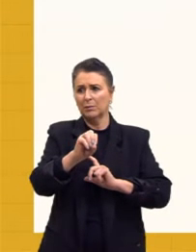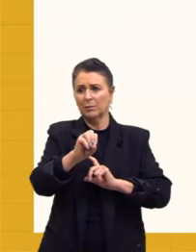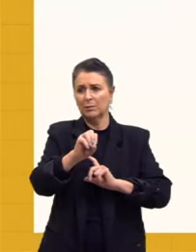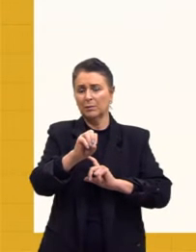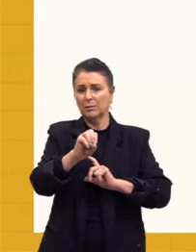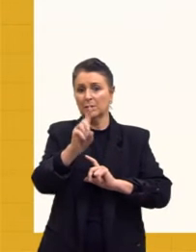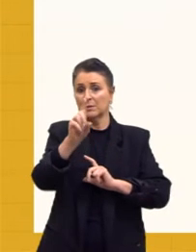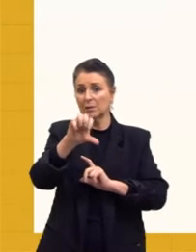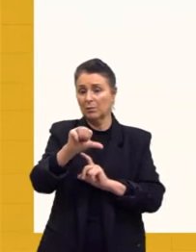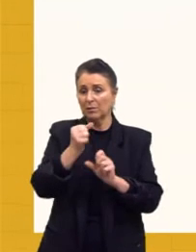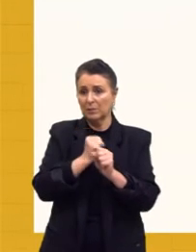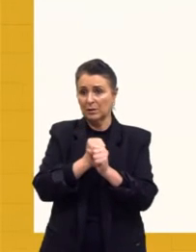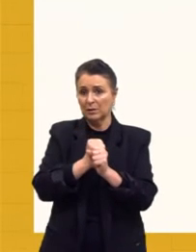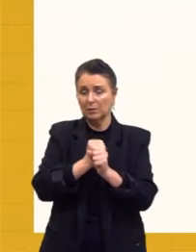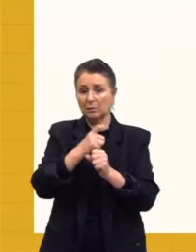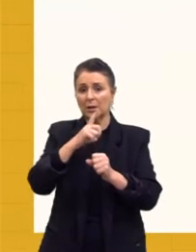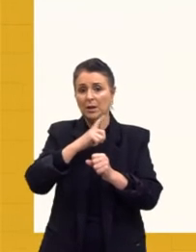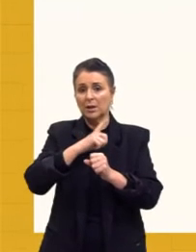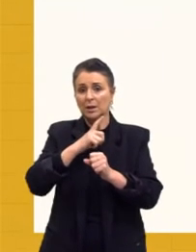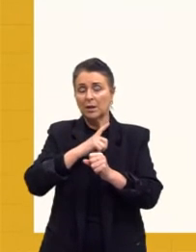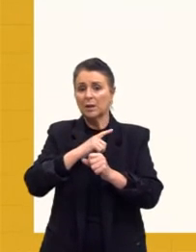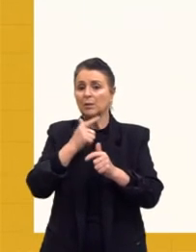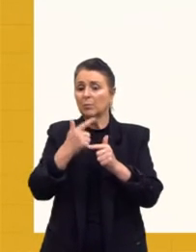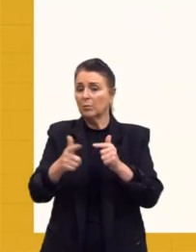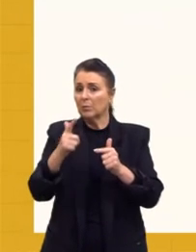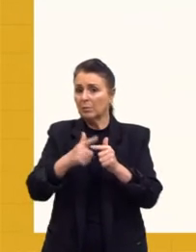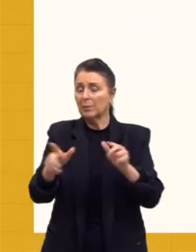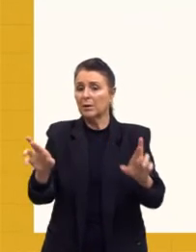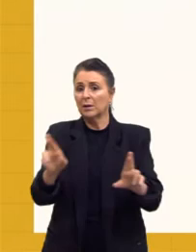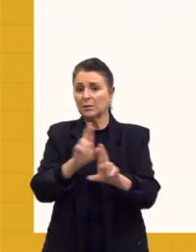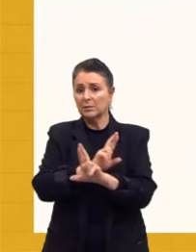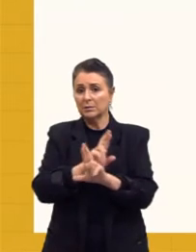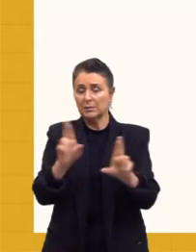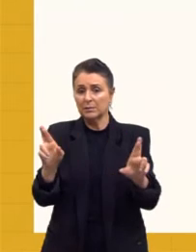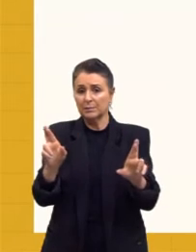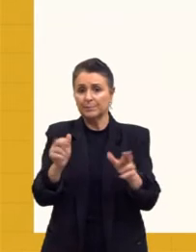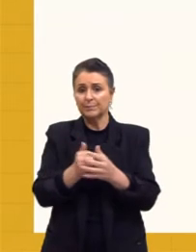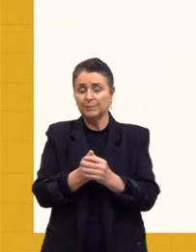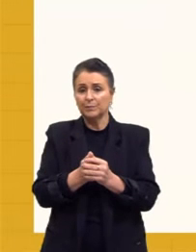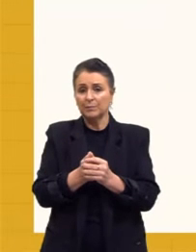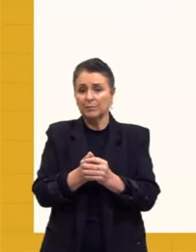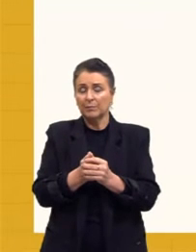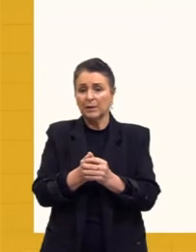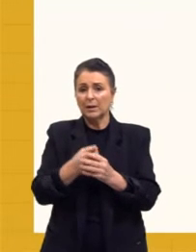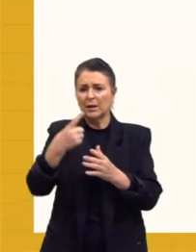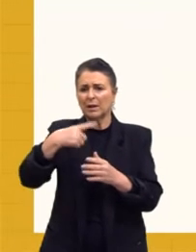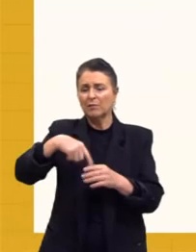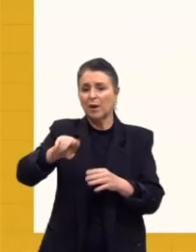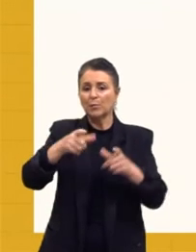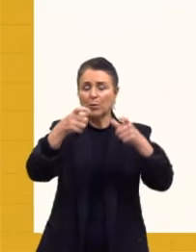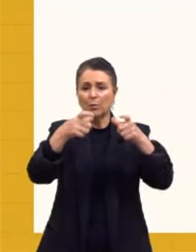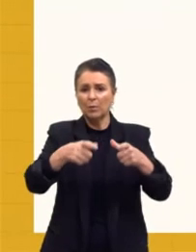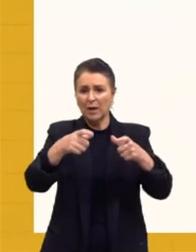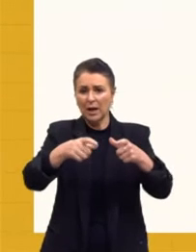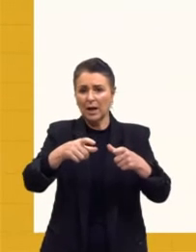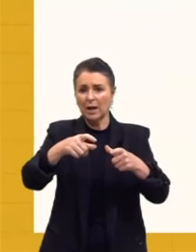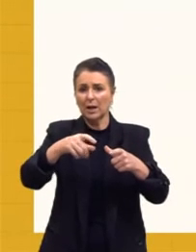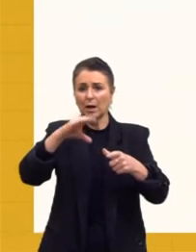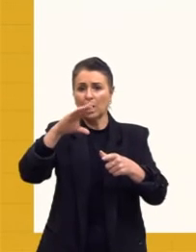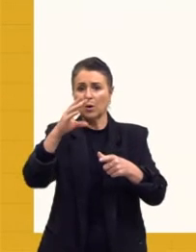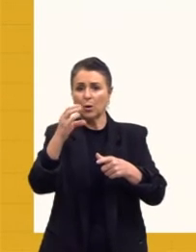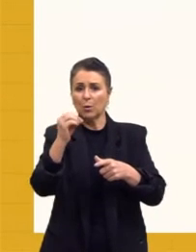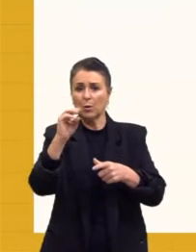2020/2019 Desculpa então ele tem todo esse problema relacionado a isso ele vai ir para Cotia Bamba é onde Da onde ele